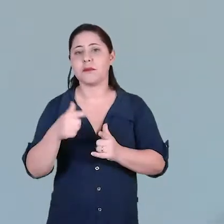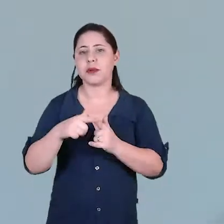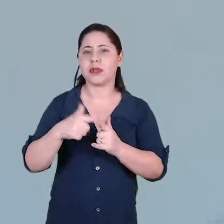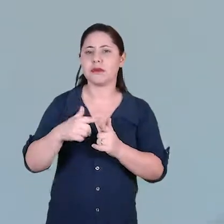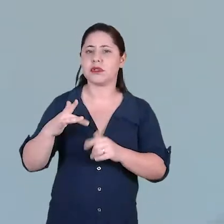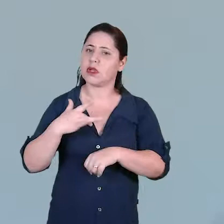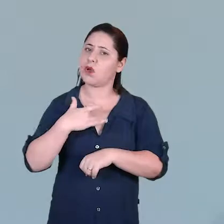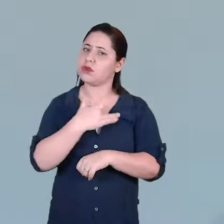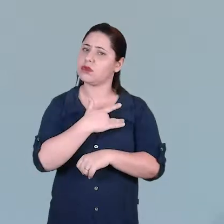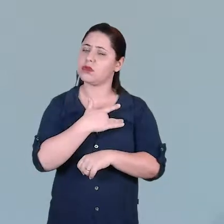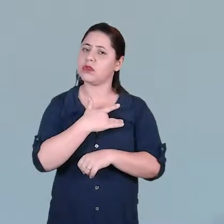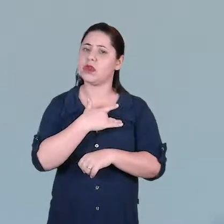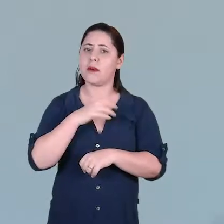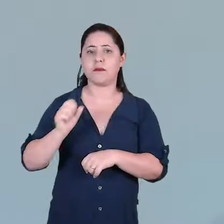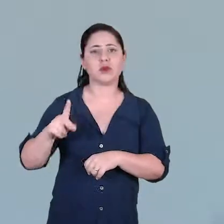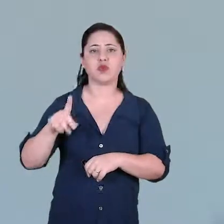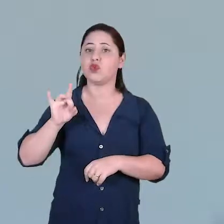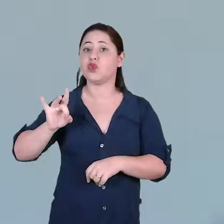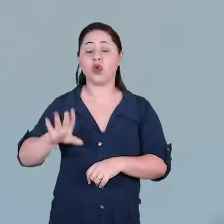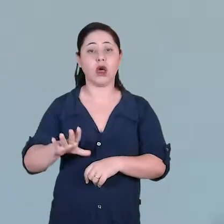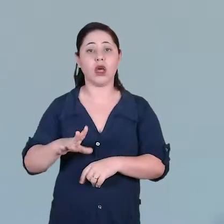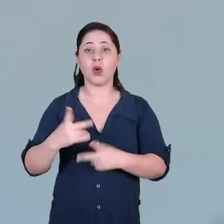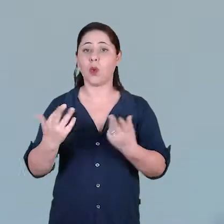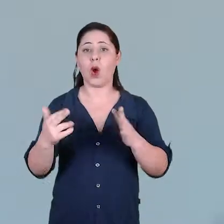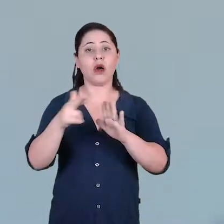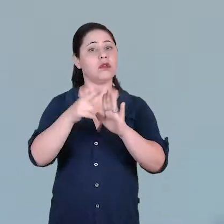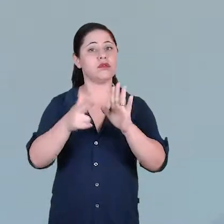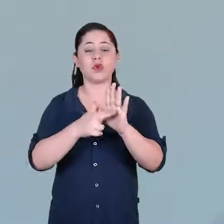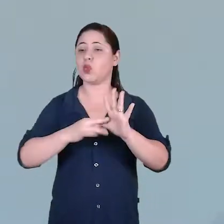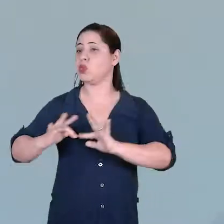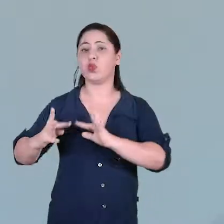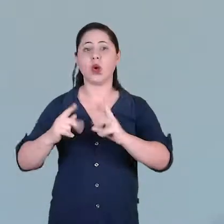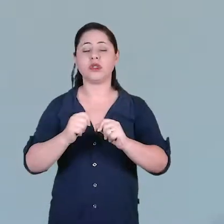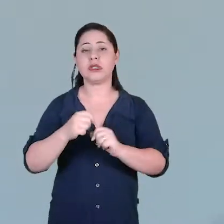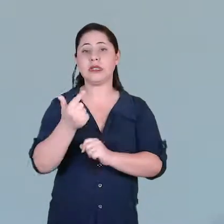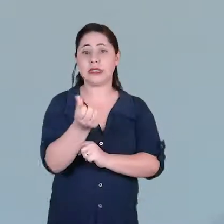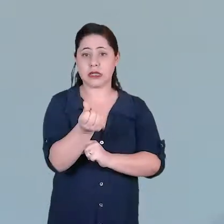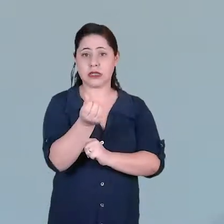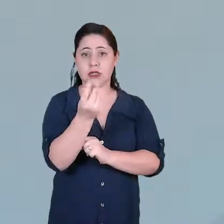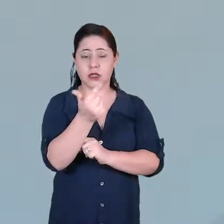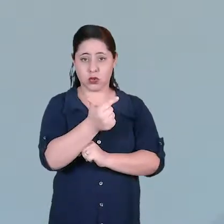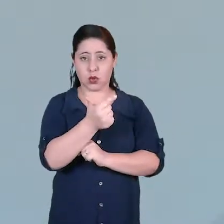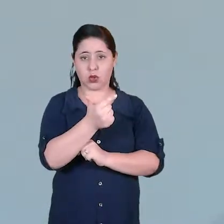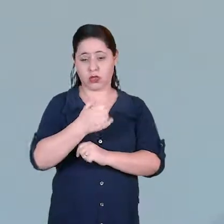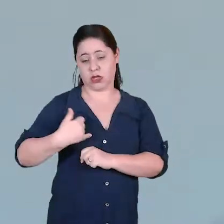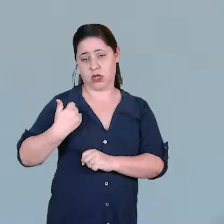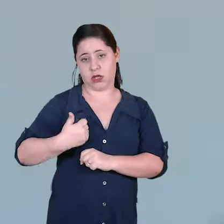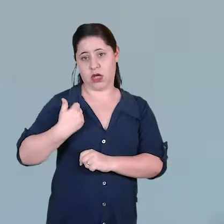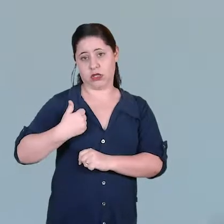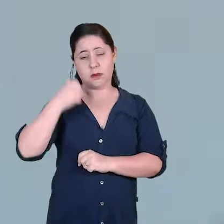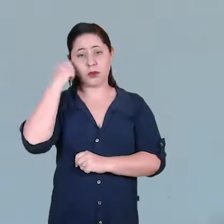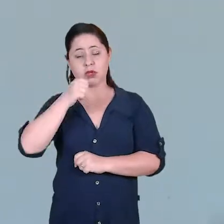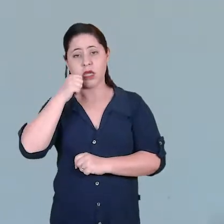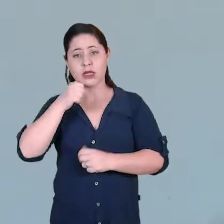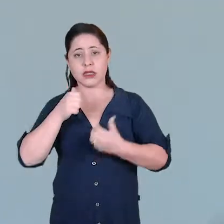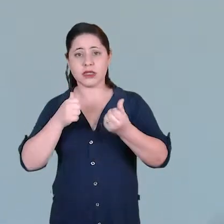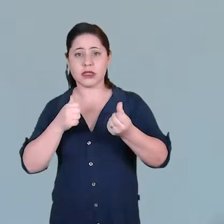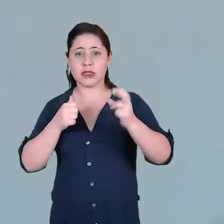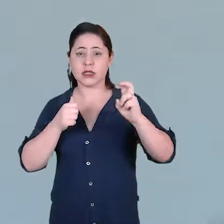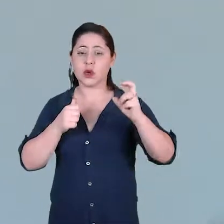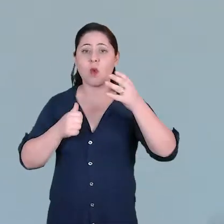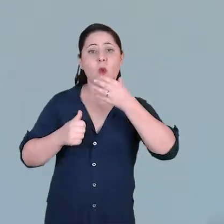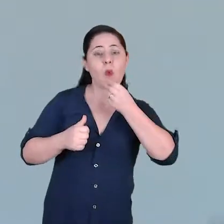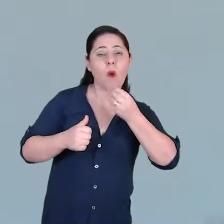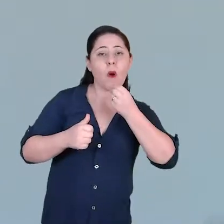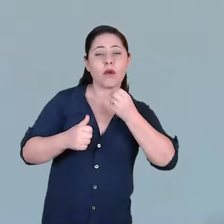aposentadorias, dentro das regras iguais que ficaram estabelecidas, 62 anos para a mulher, 65 para o homem e